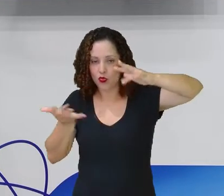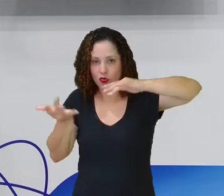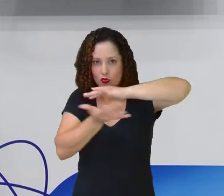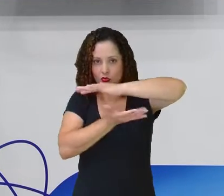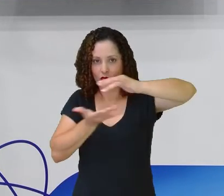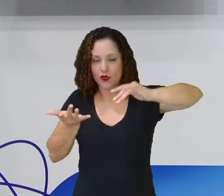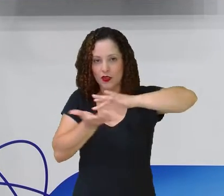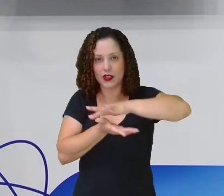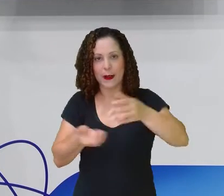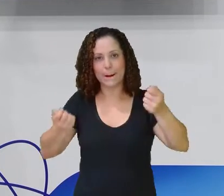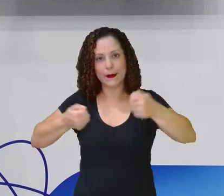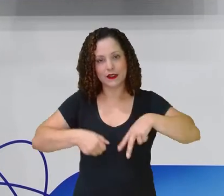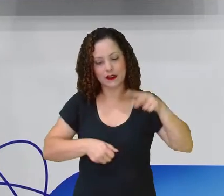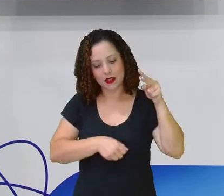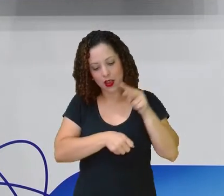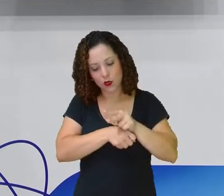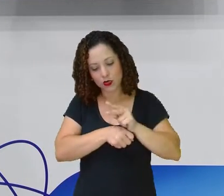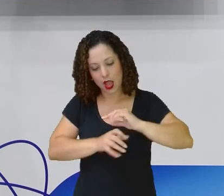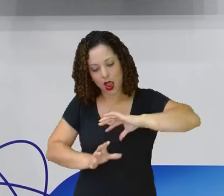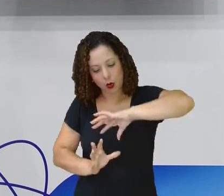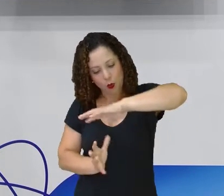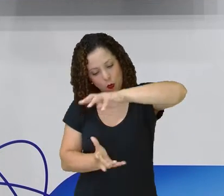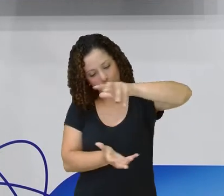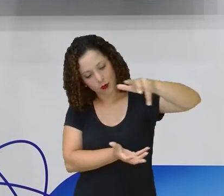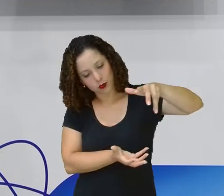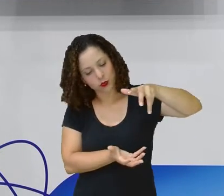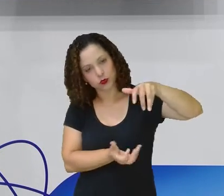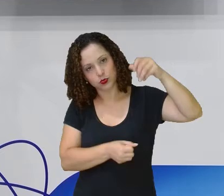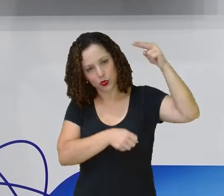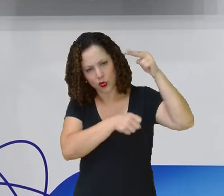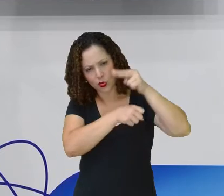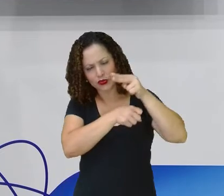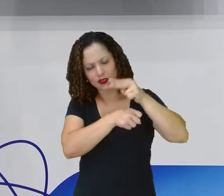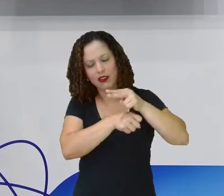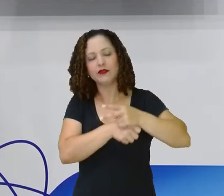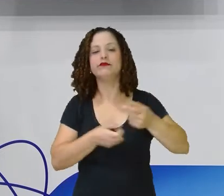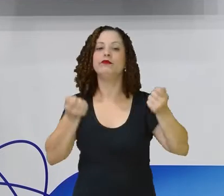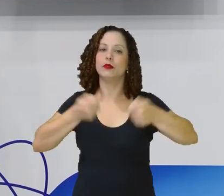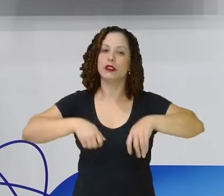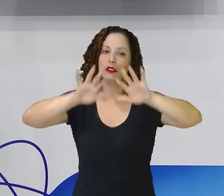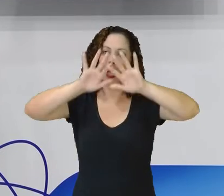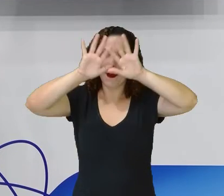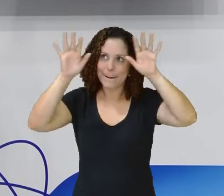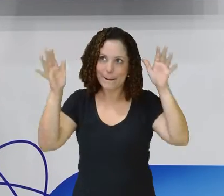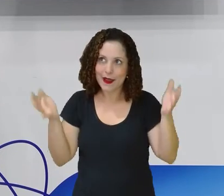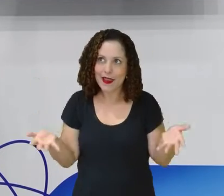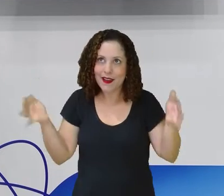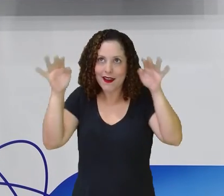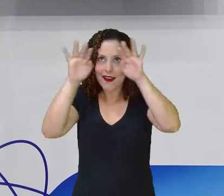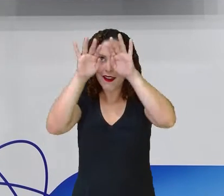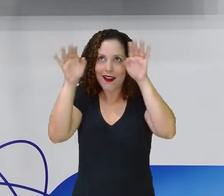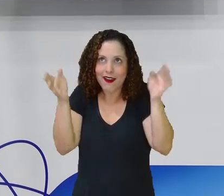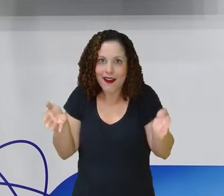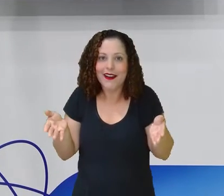também ser protegido, né? Na atmosfera que nós temos camadas de proteção para o nosso planeta.